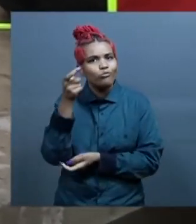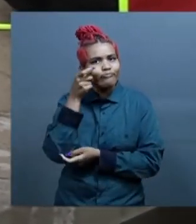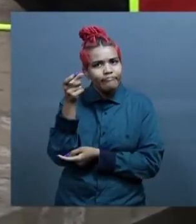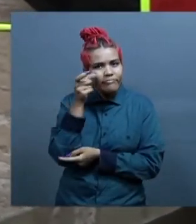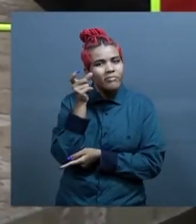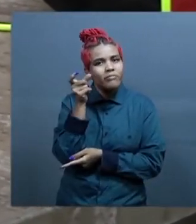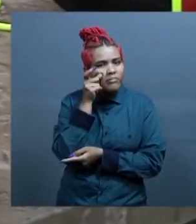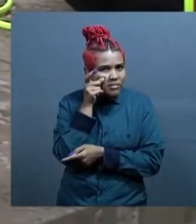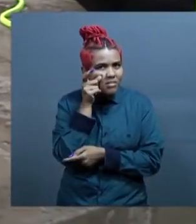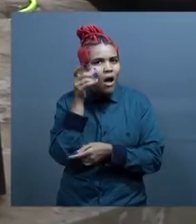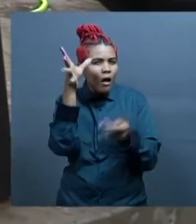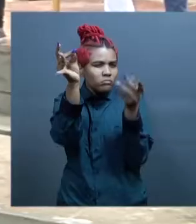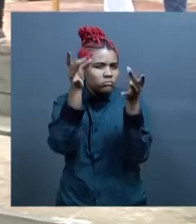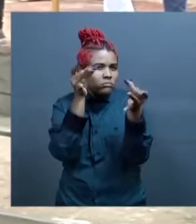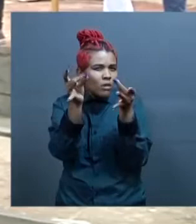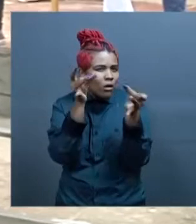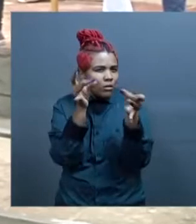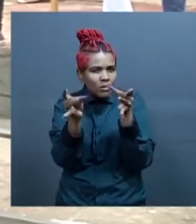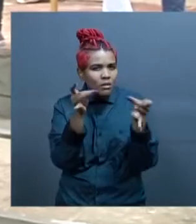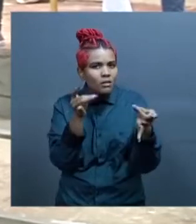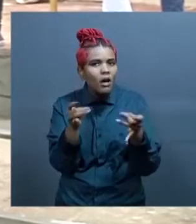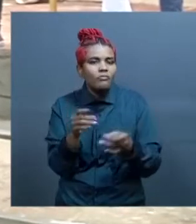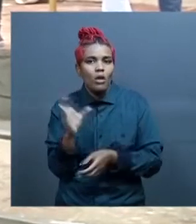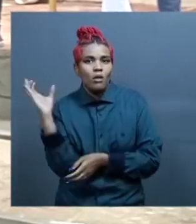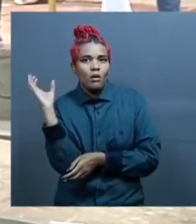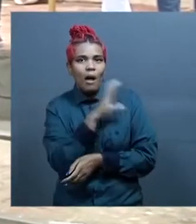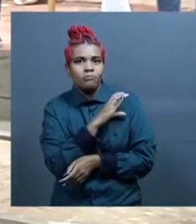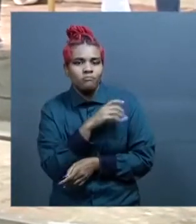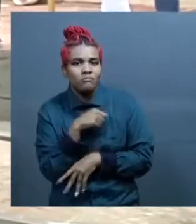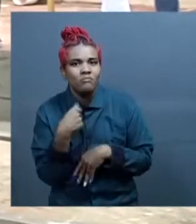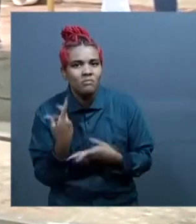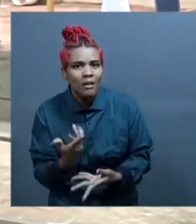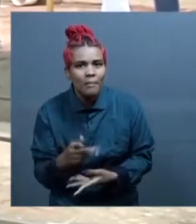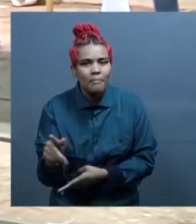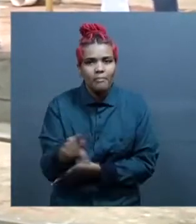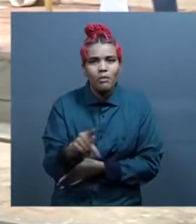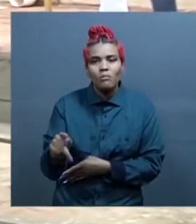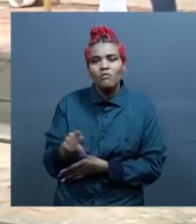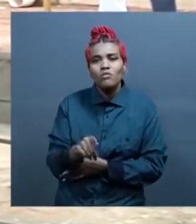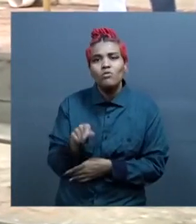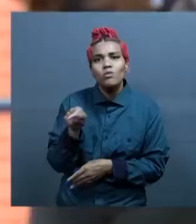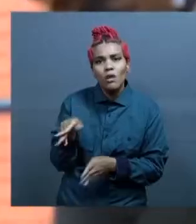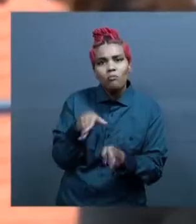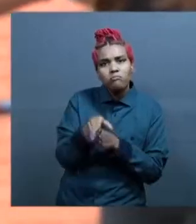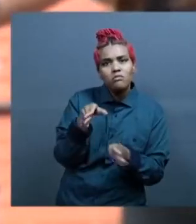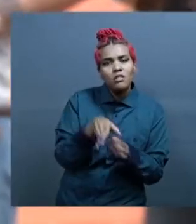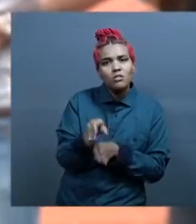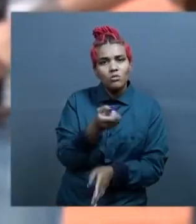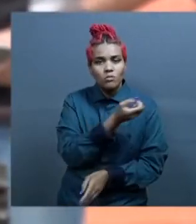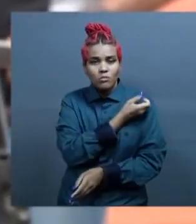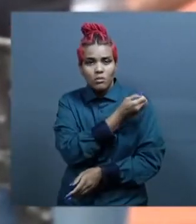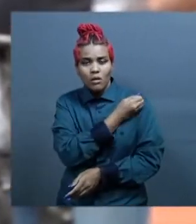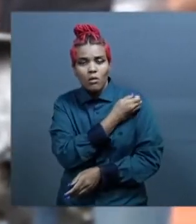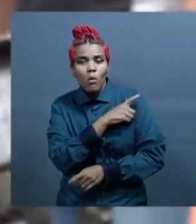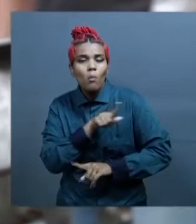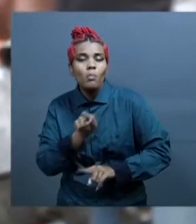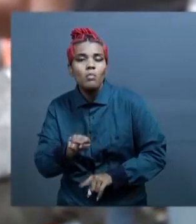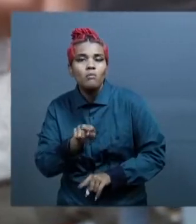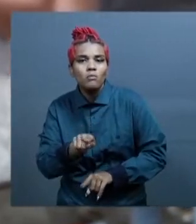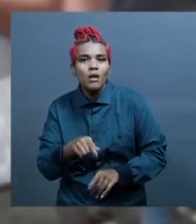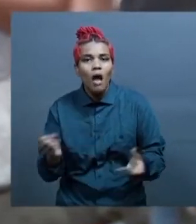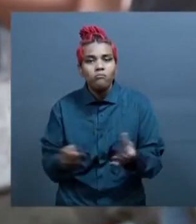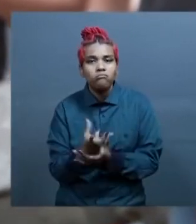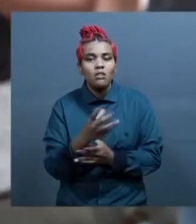tempo agilidade para o professor do curso que também é tutor dos estudantes a experiência na criação da